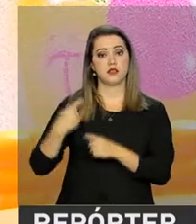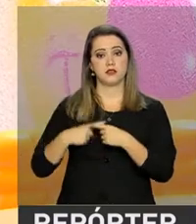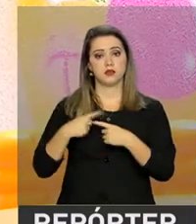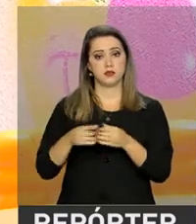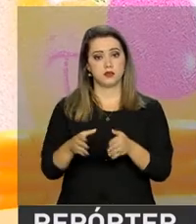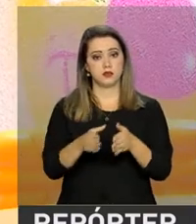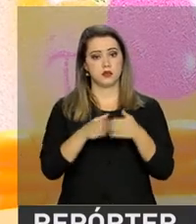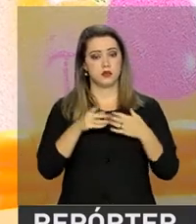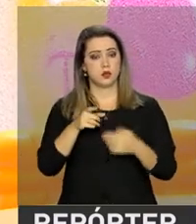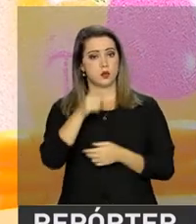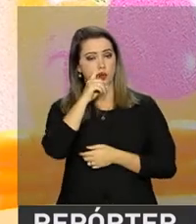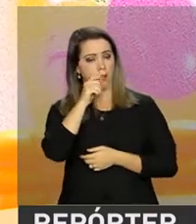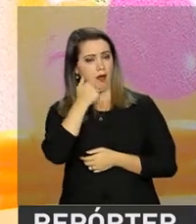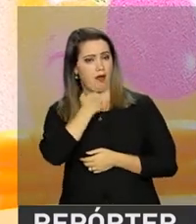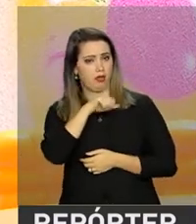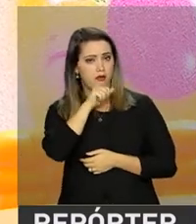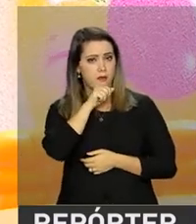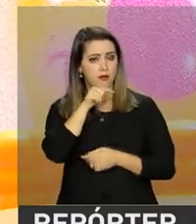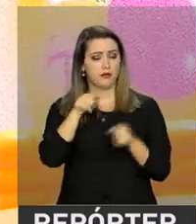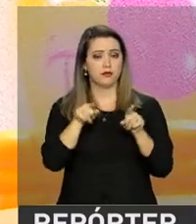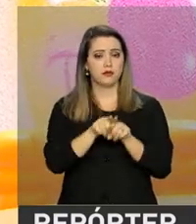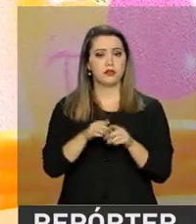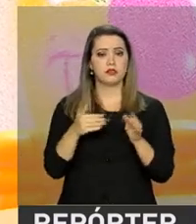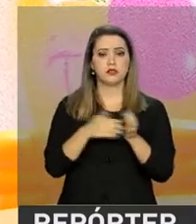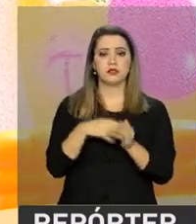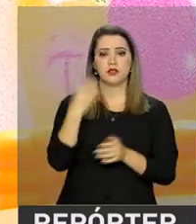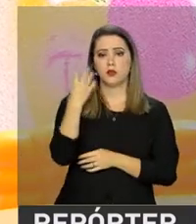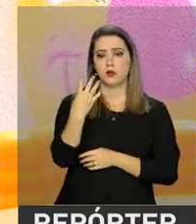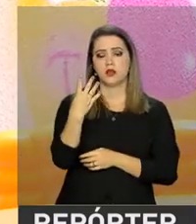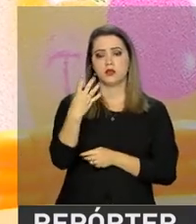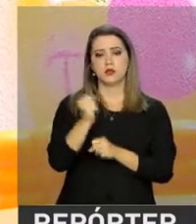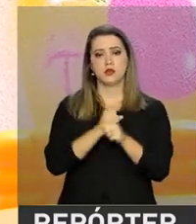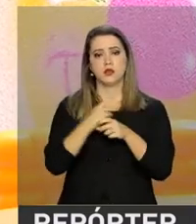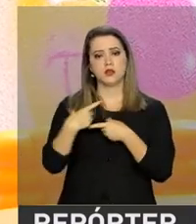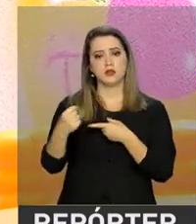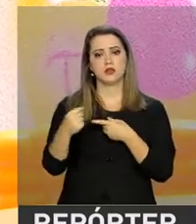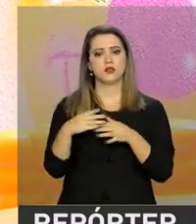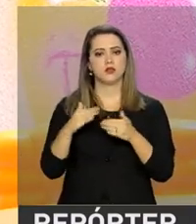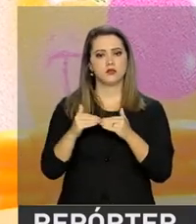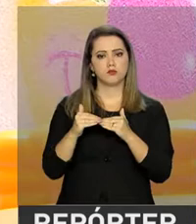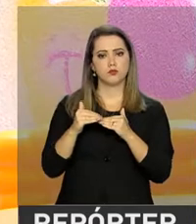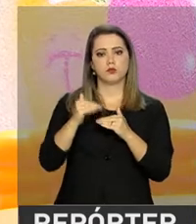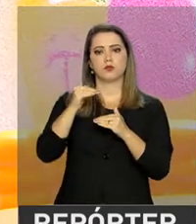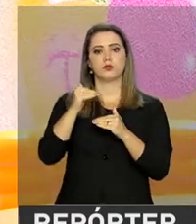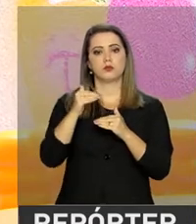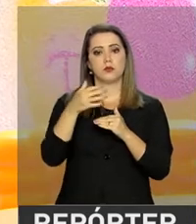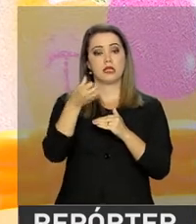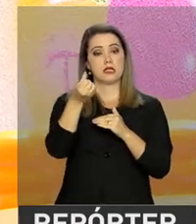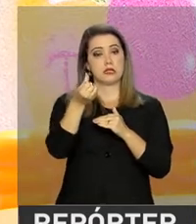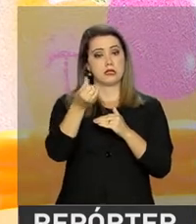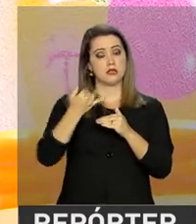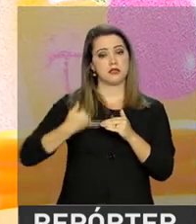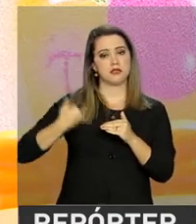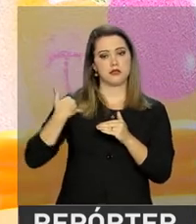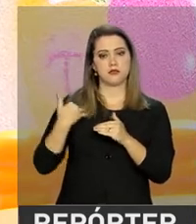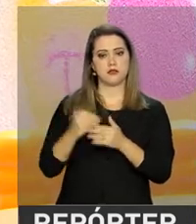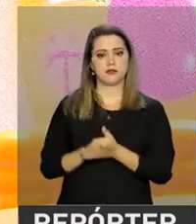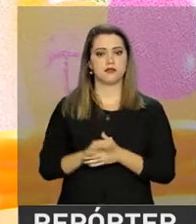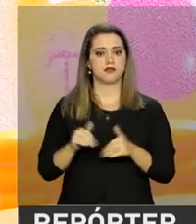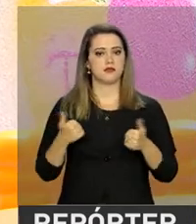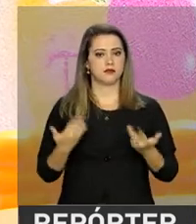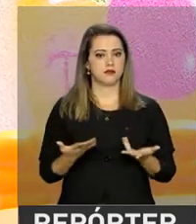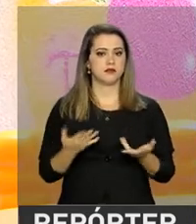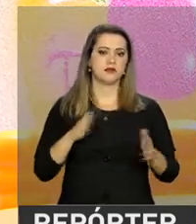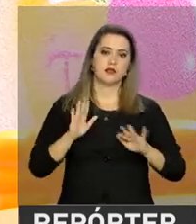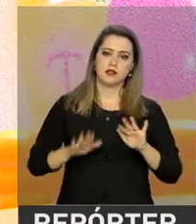pedido dos pais as crianças carros até quatro anos e saíam esse pão não vamos aumentados continuava cidades até maior e